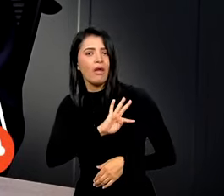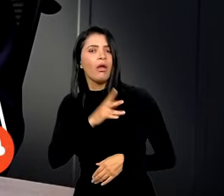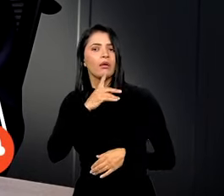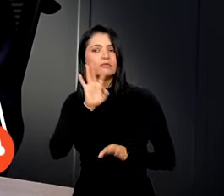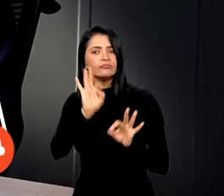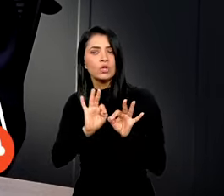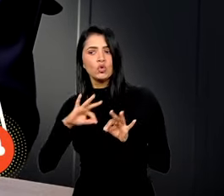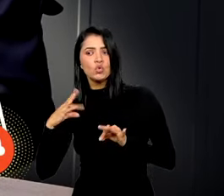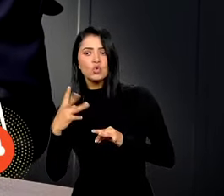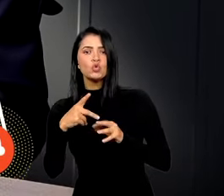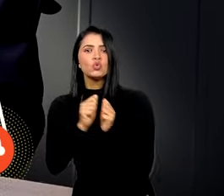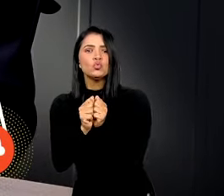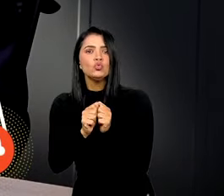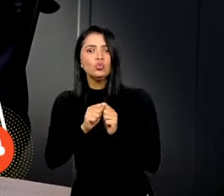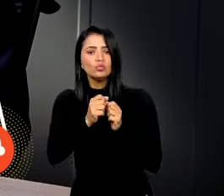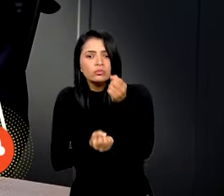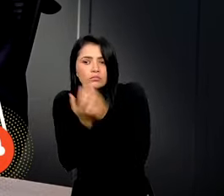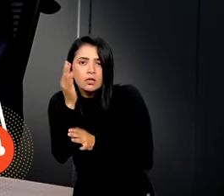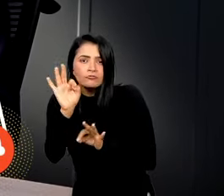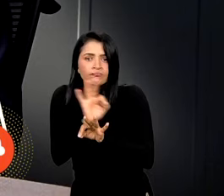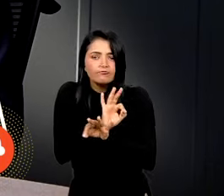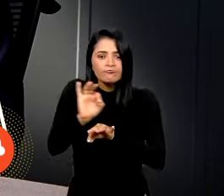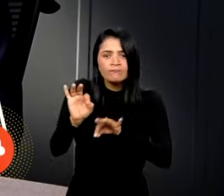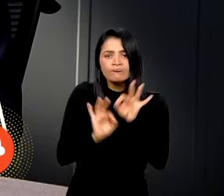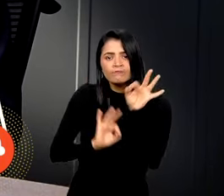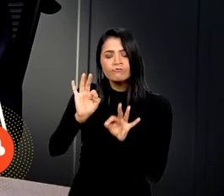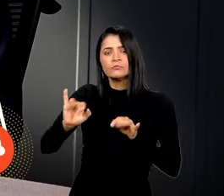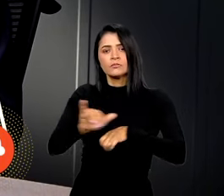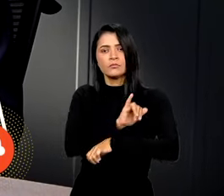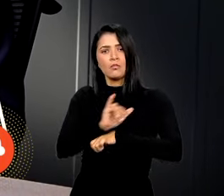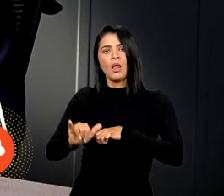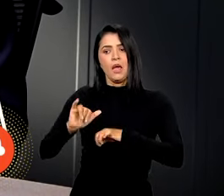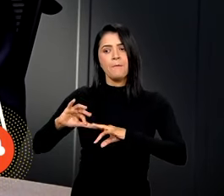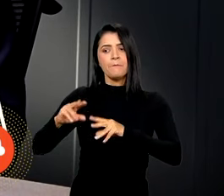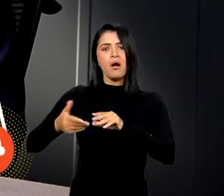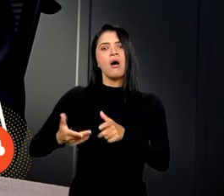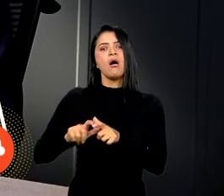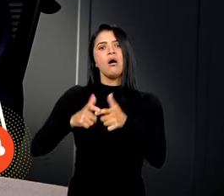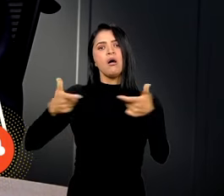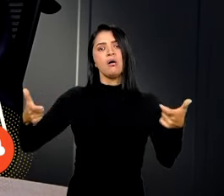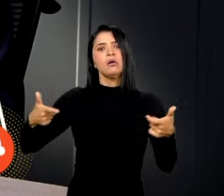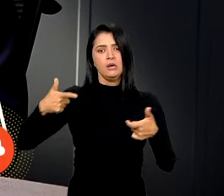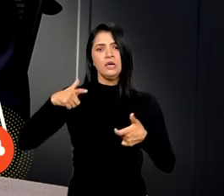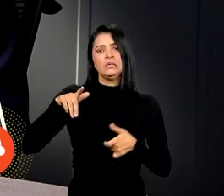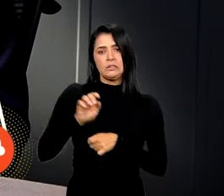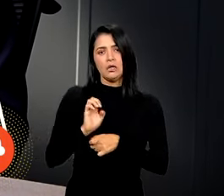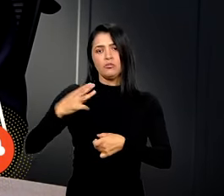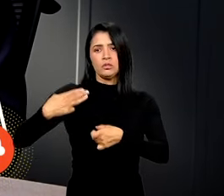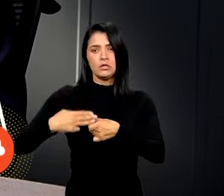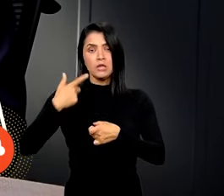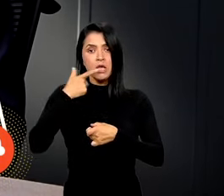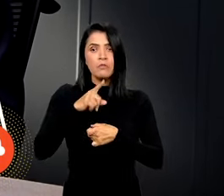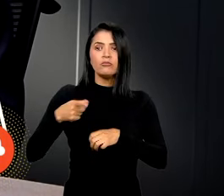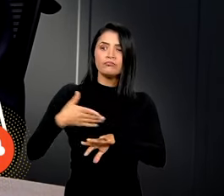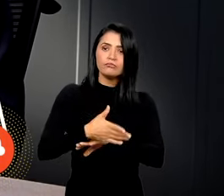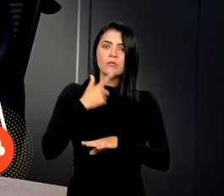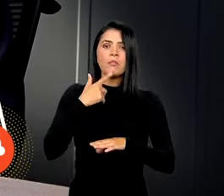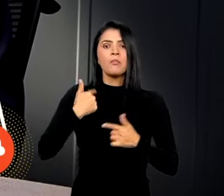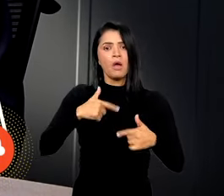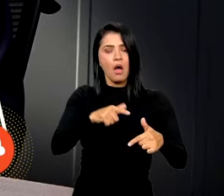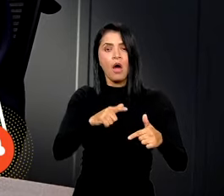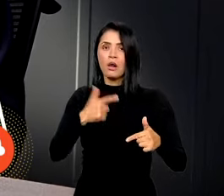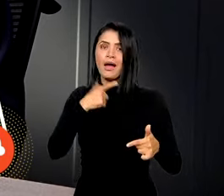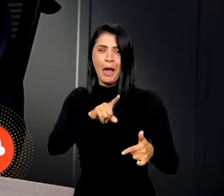e possibilitando, assim, uma maior adesão de estados e municípios às prioridades do país, de superação da pobreza e